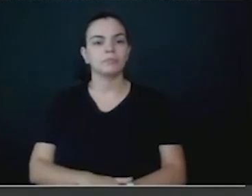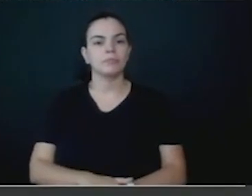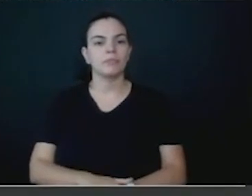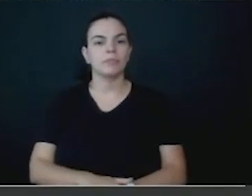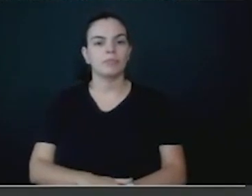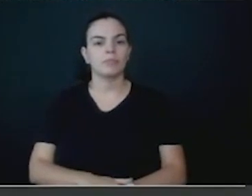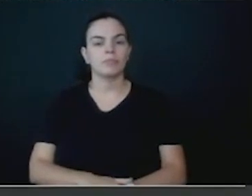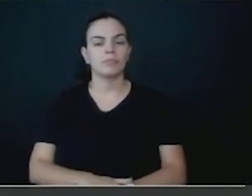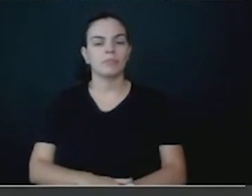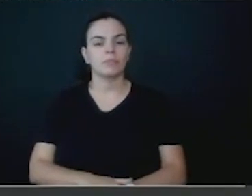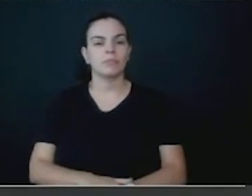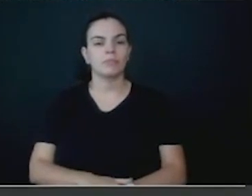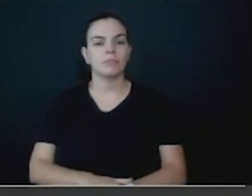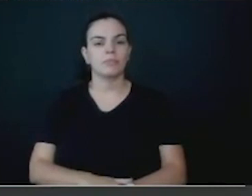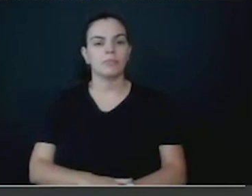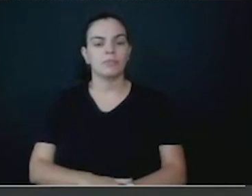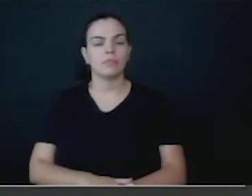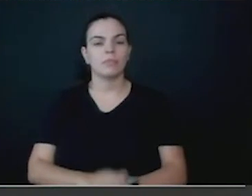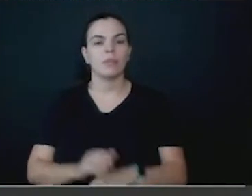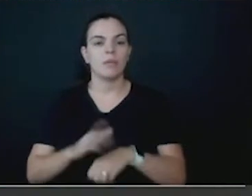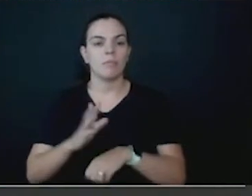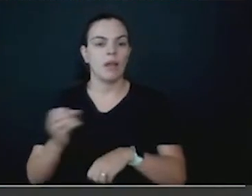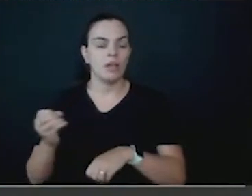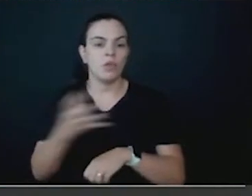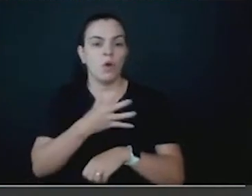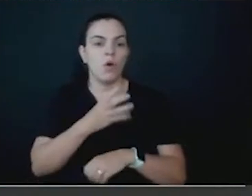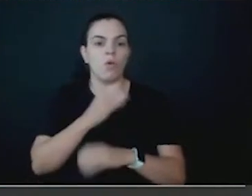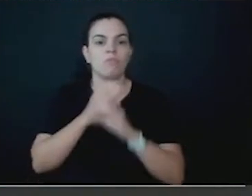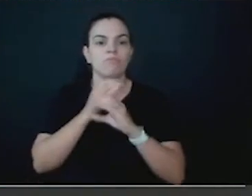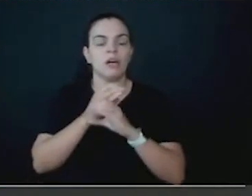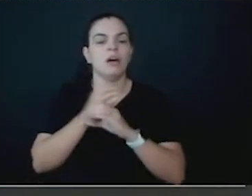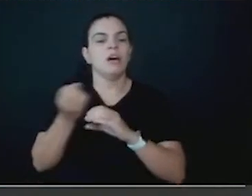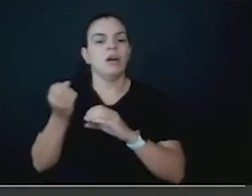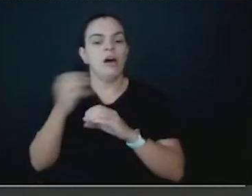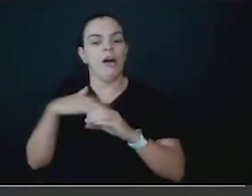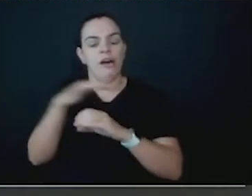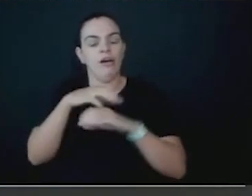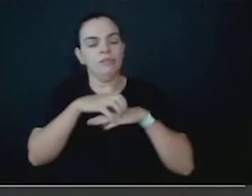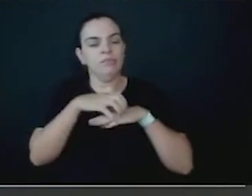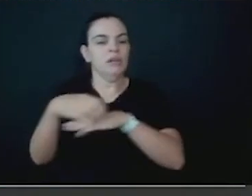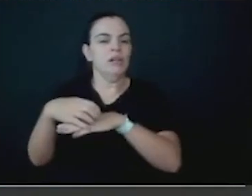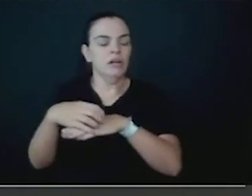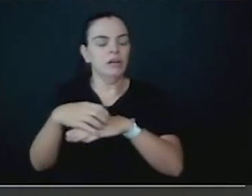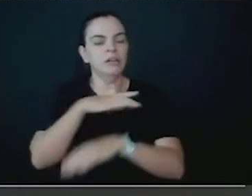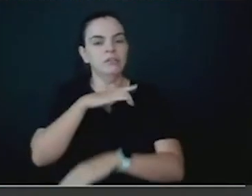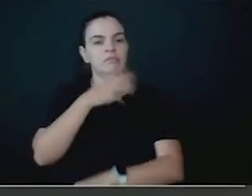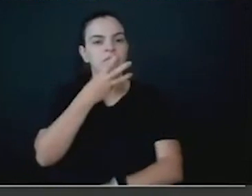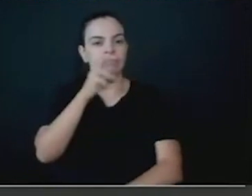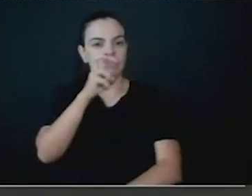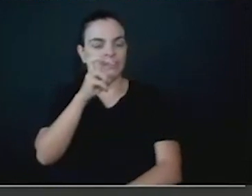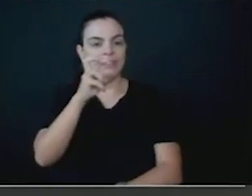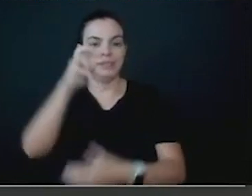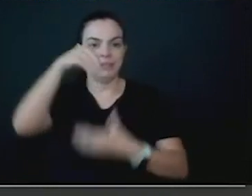em modernizar os eixos de transporte, a gente tem 35 produtos aí relacionados. Entre eles,